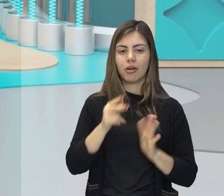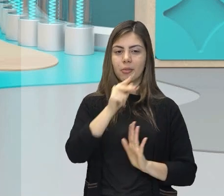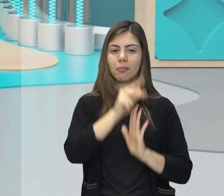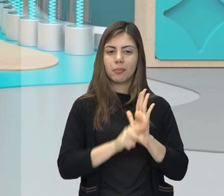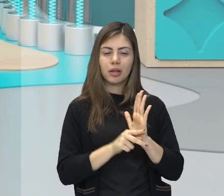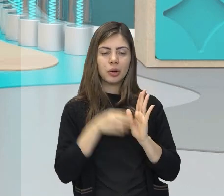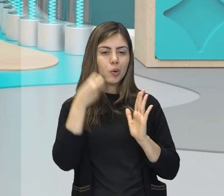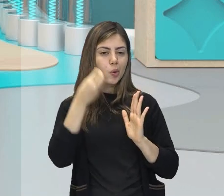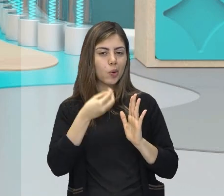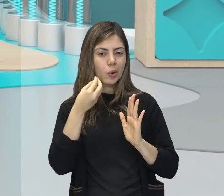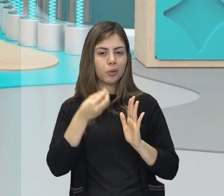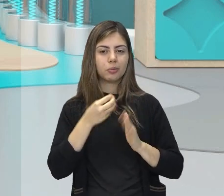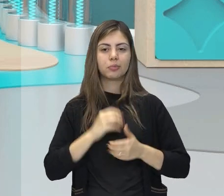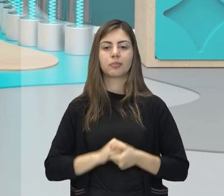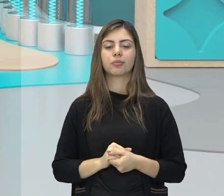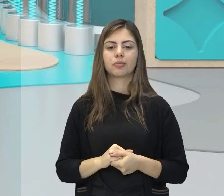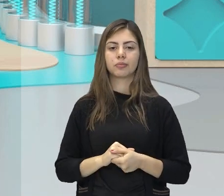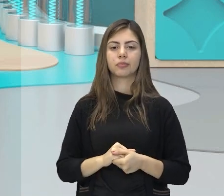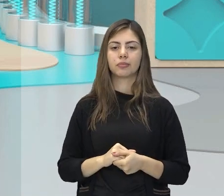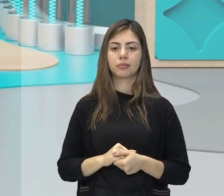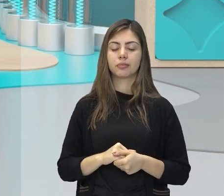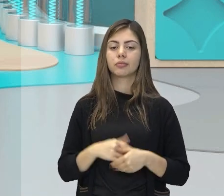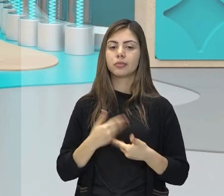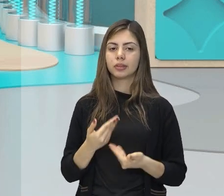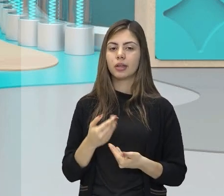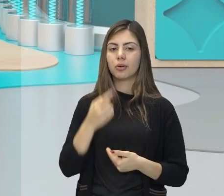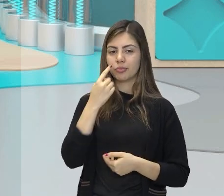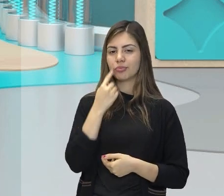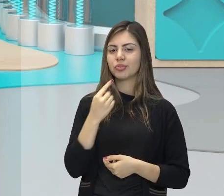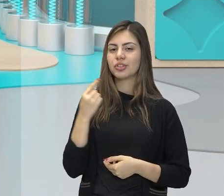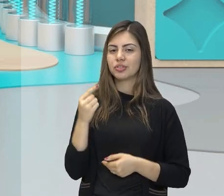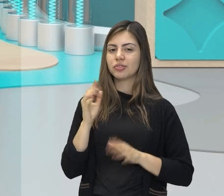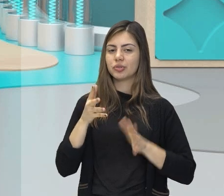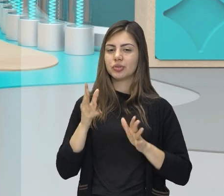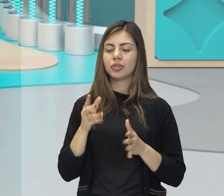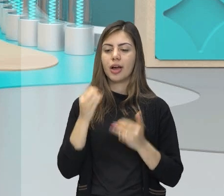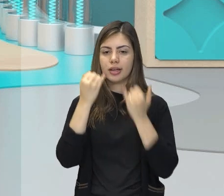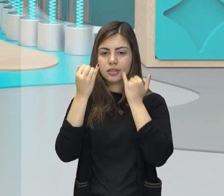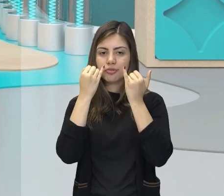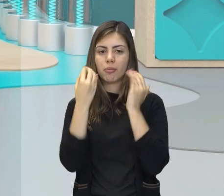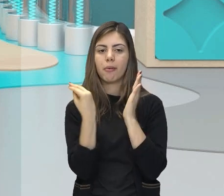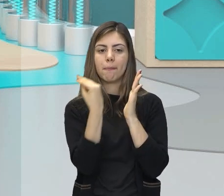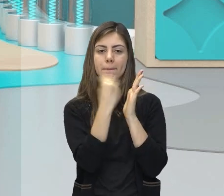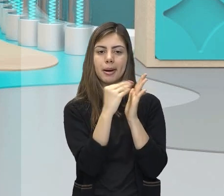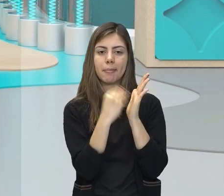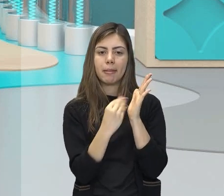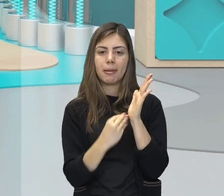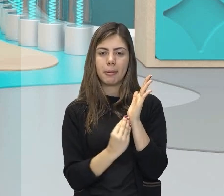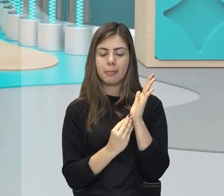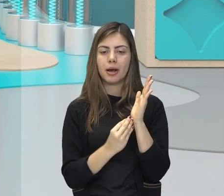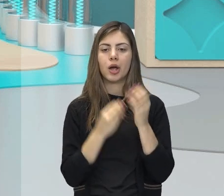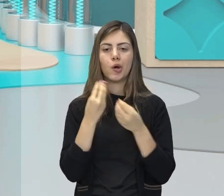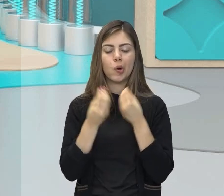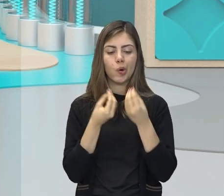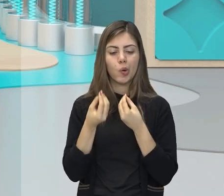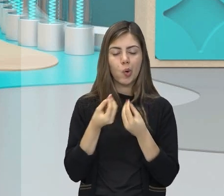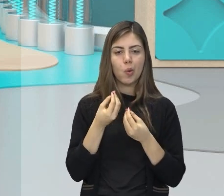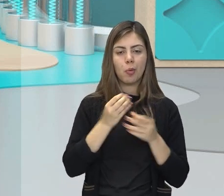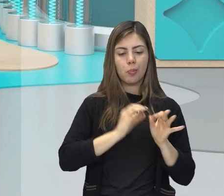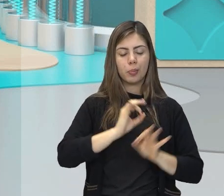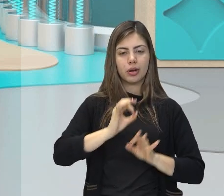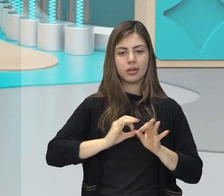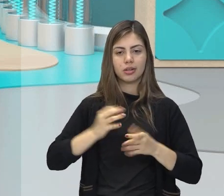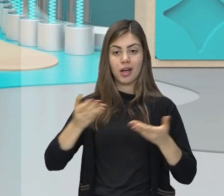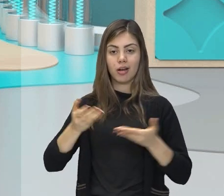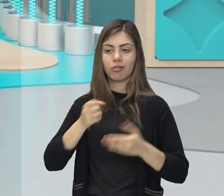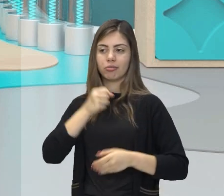do Festival de Música Gospel, já vimos o fato noticiado. Então agora, vamos aqui indicar como o planejamento para esta